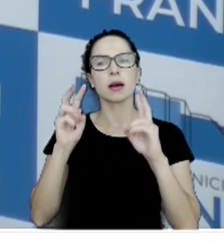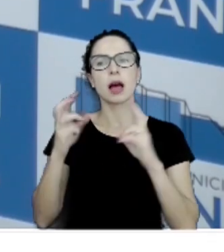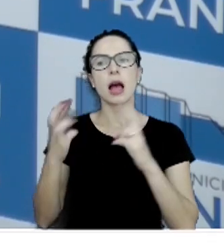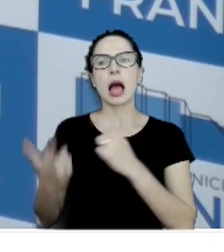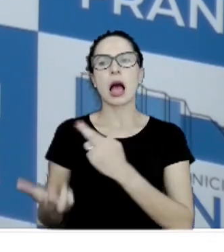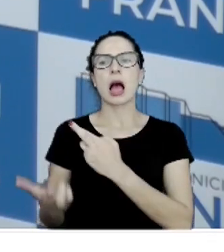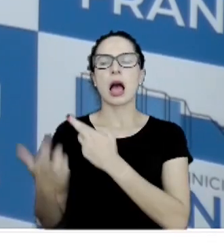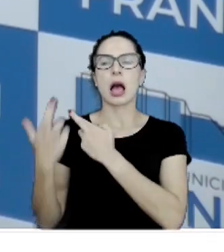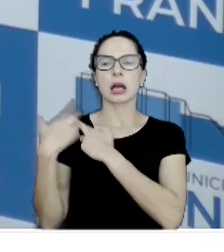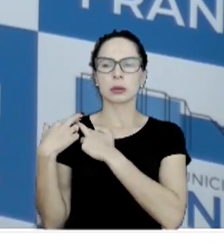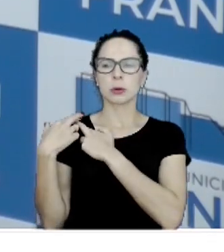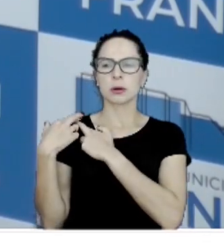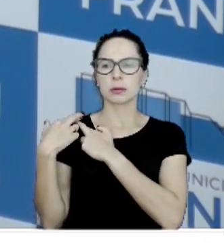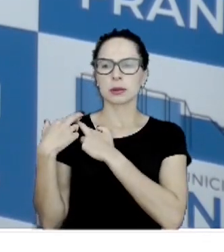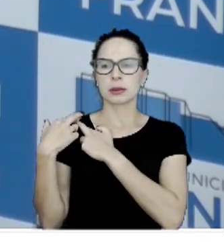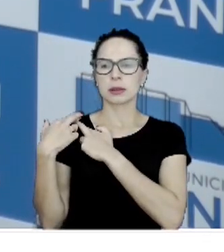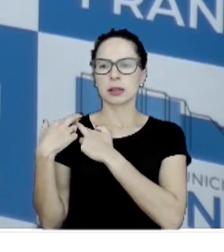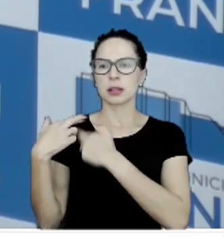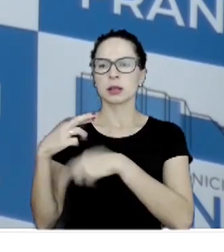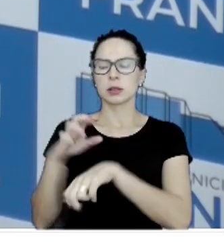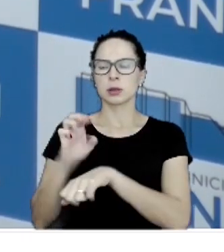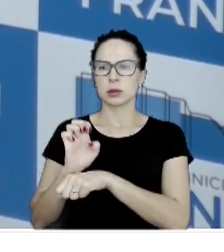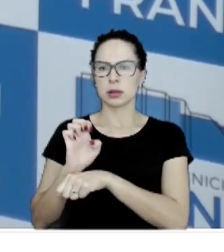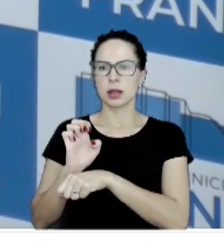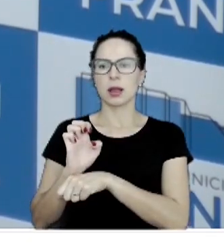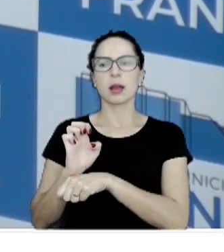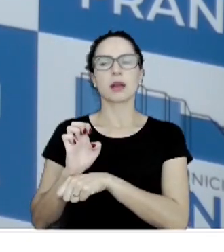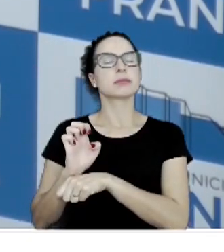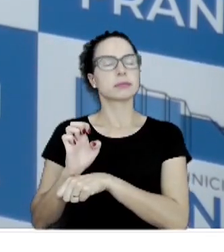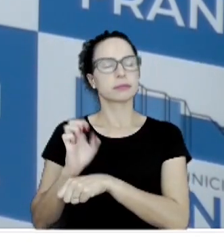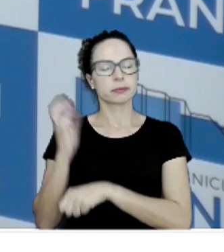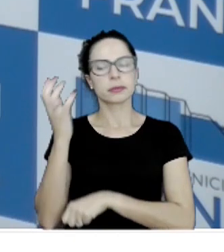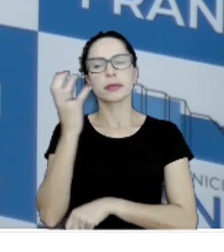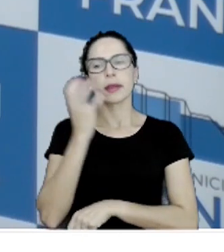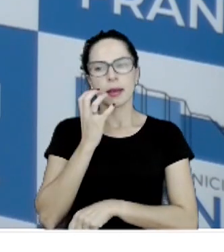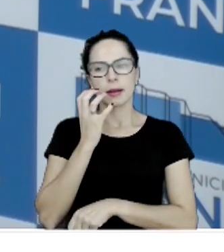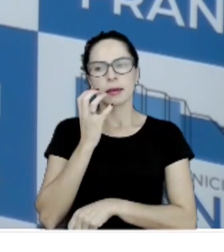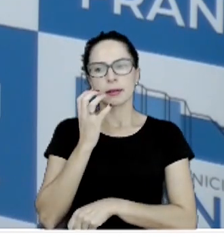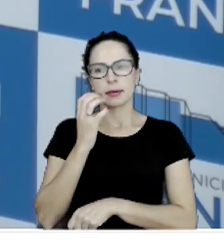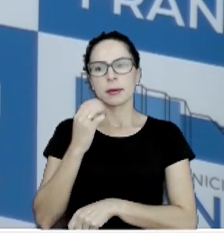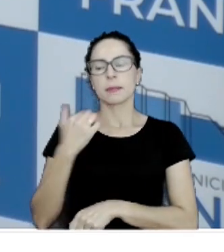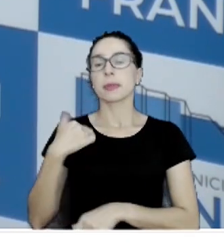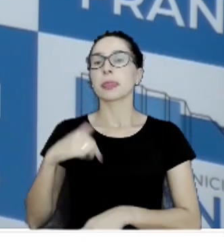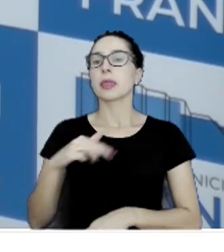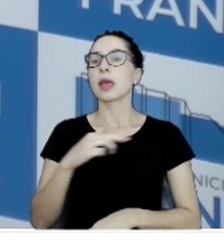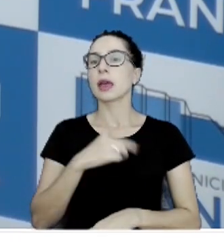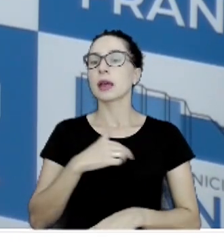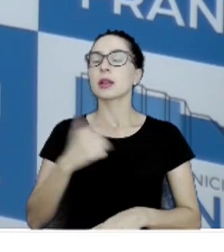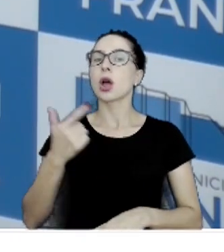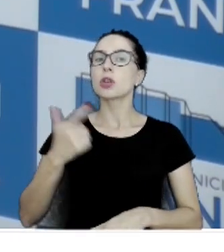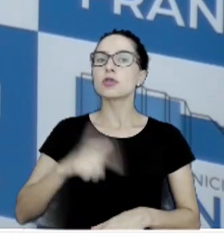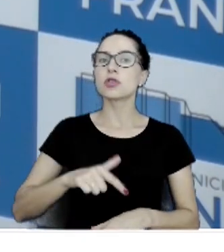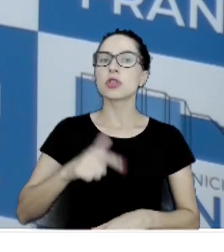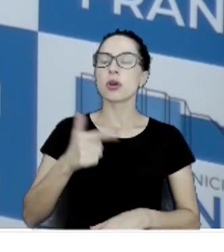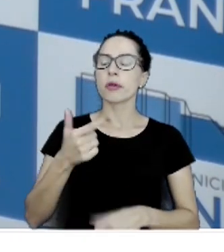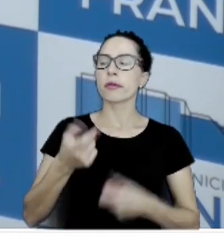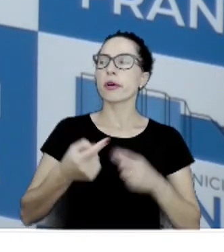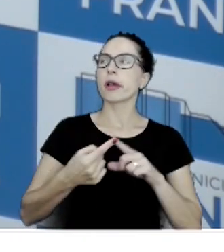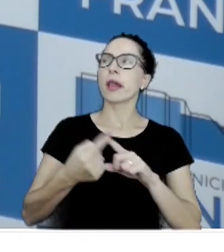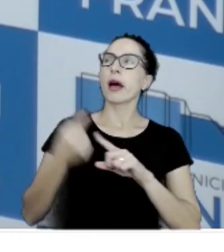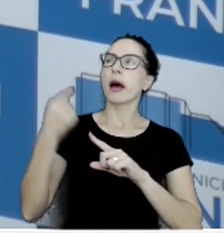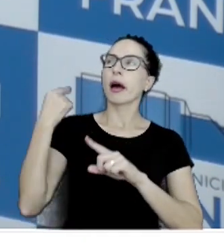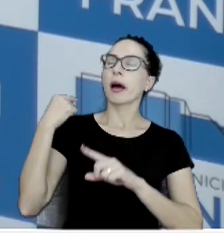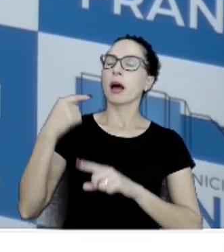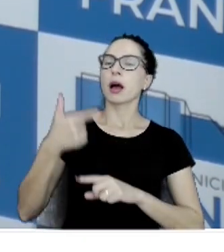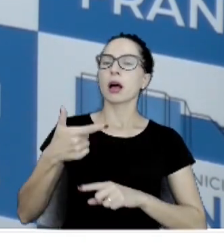responsabilidade do Estado é grande. E quando a gente volta em 2008,